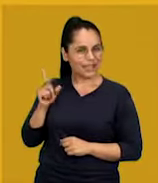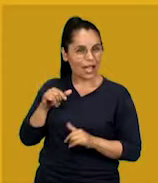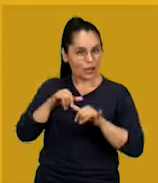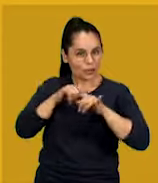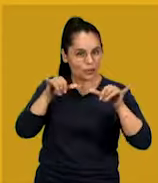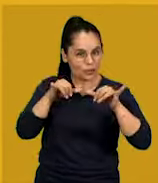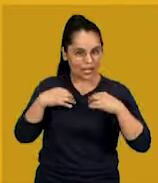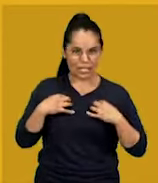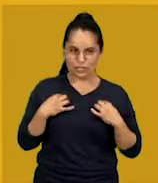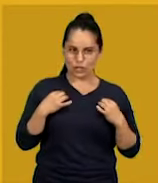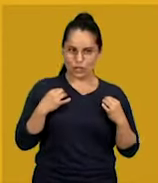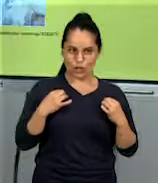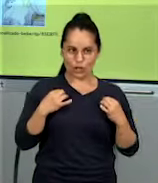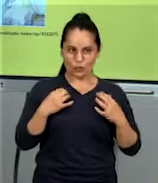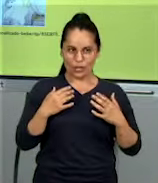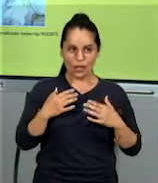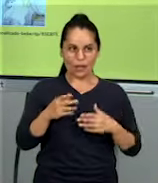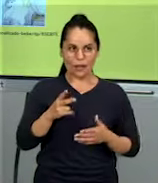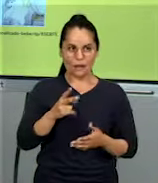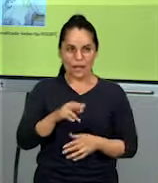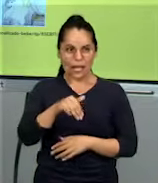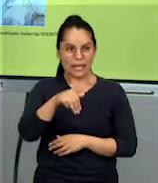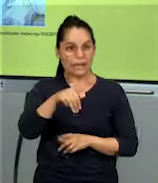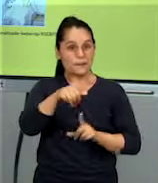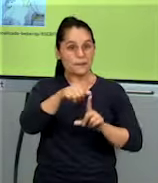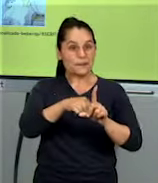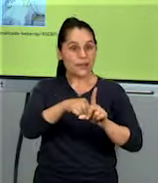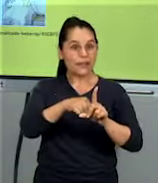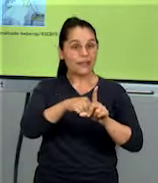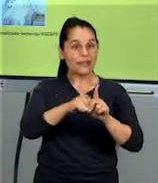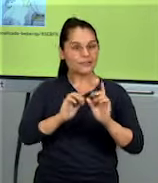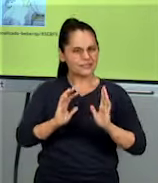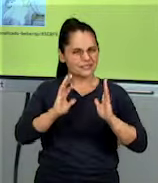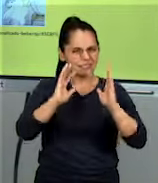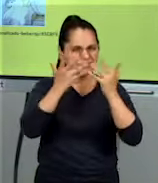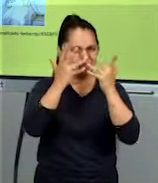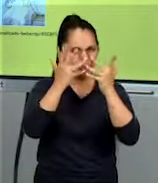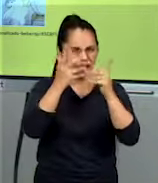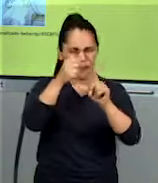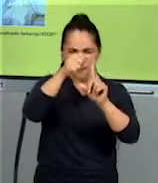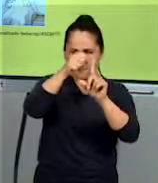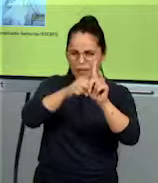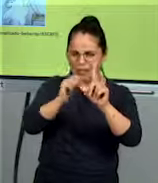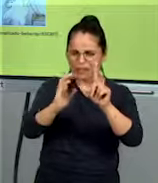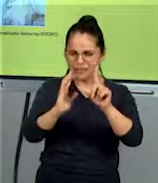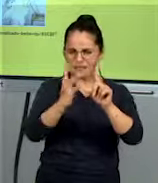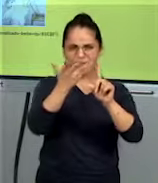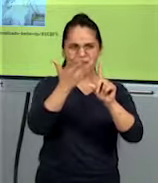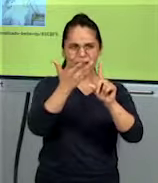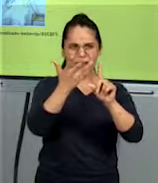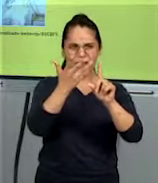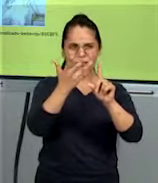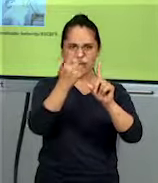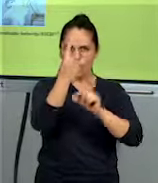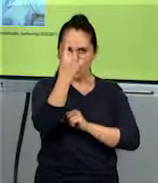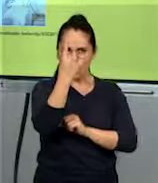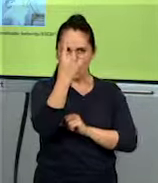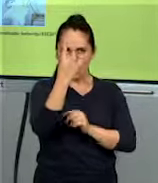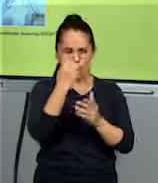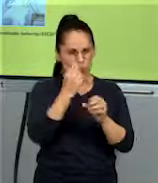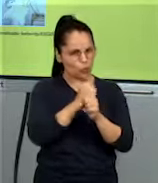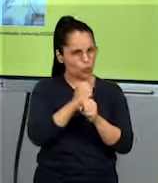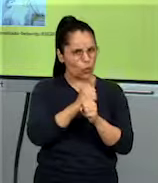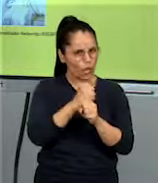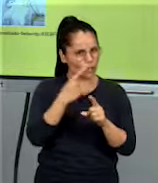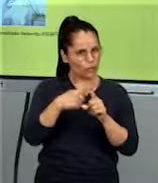propaganda de roupinhas para mêsversário. Mêsversário, a gente não faz aniversário, não é uma vez por ano, então